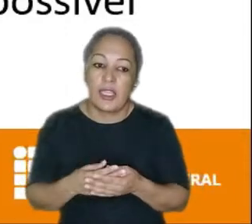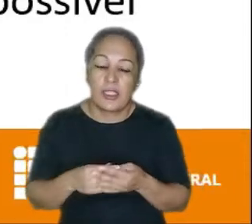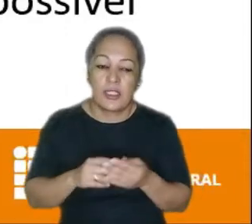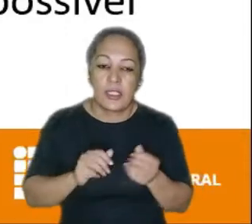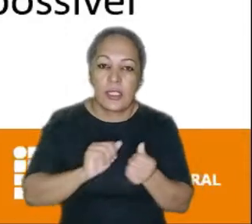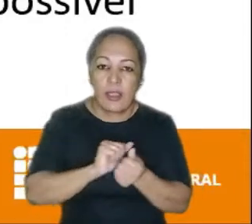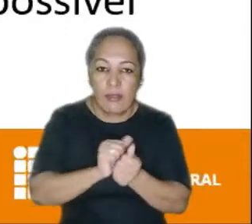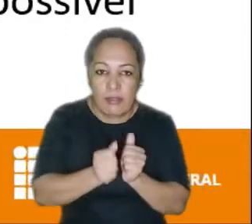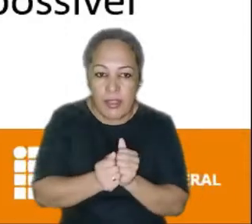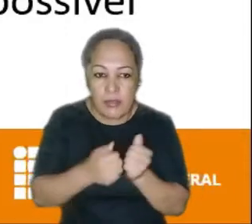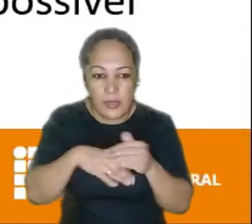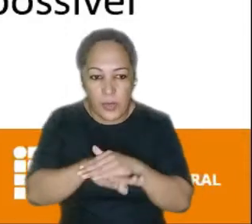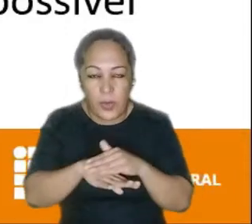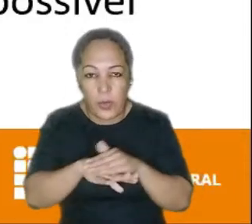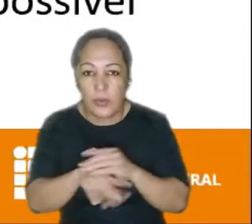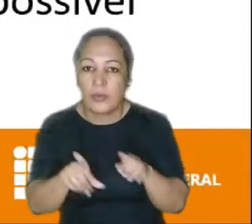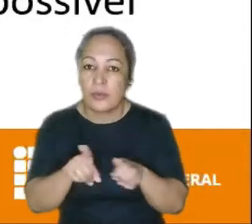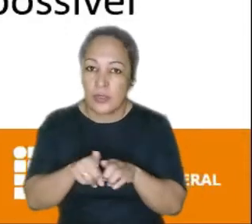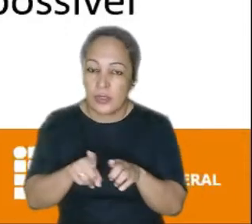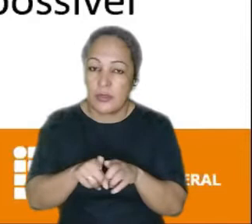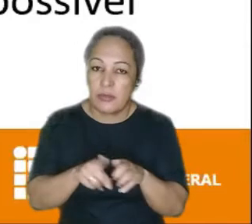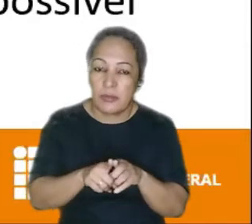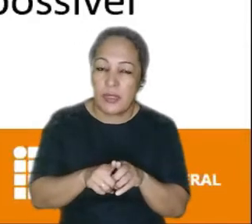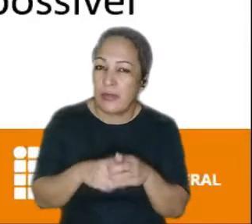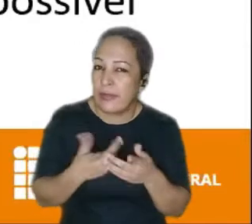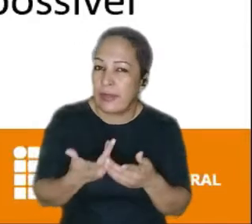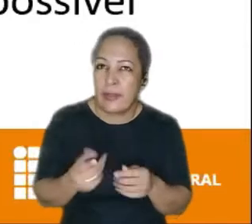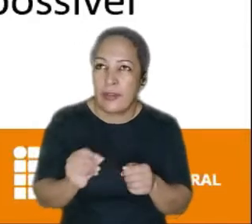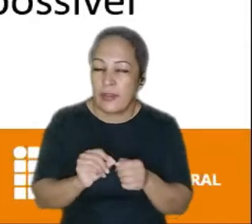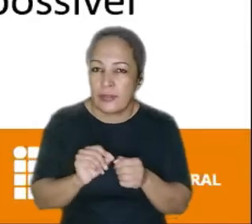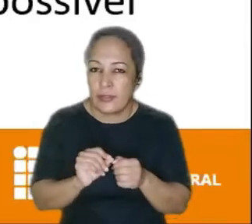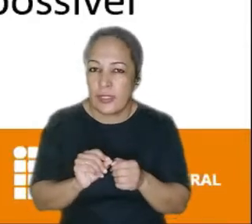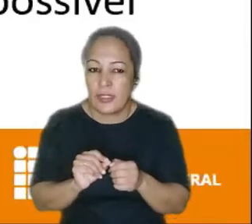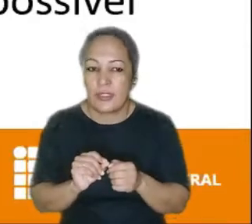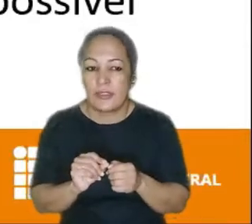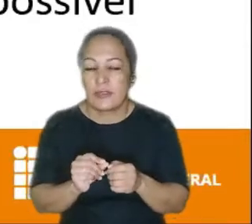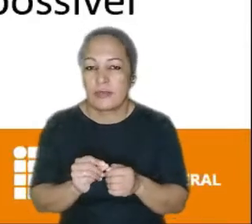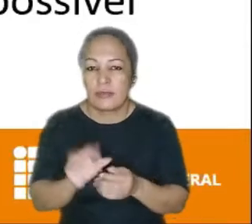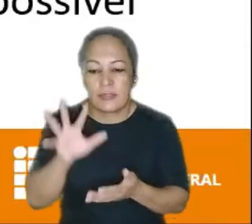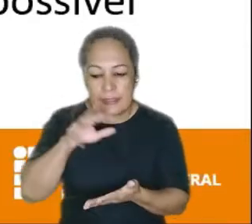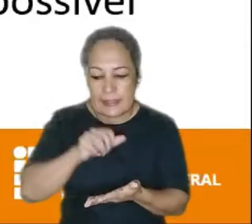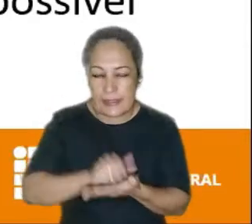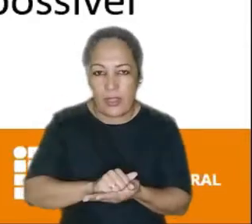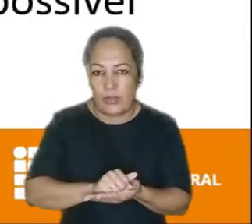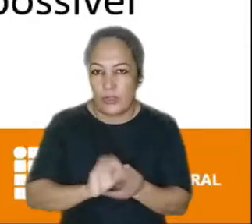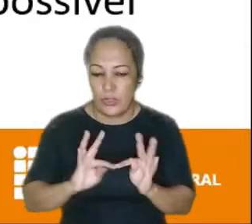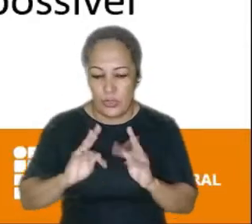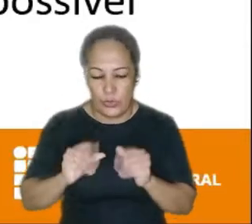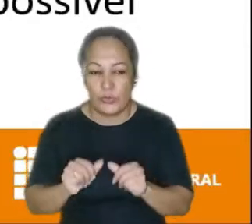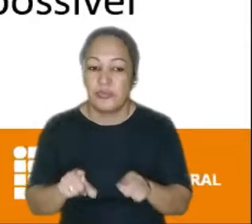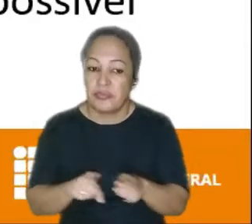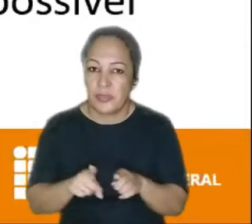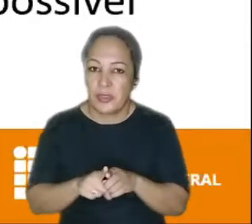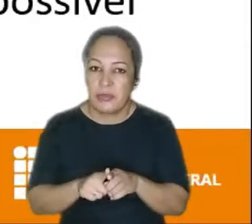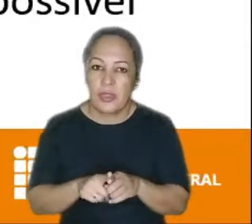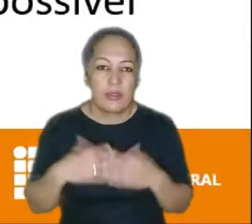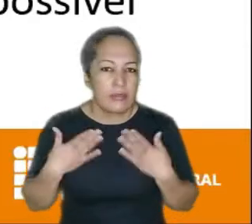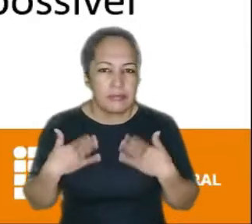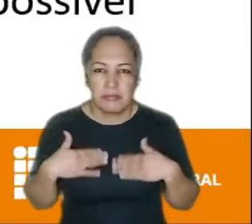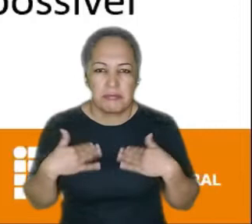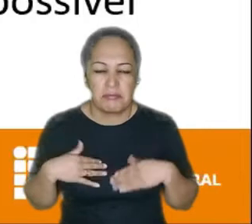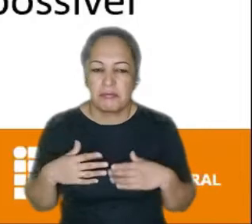ele faz o backup e faz a recuperação. Okay? Isso também é bem tranquilo, ele faz quase de forma